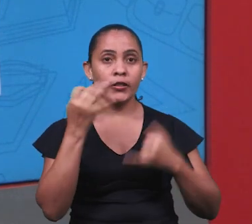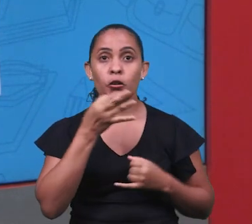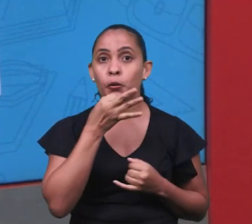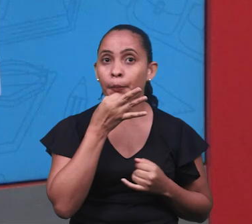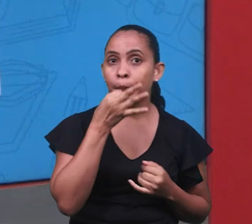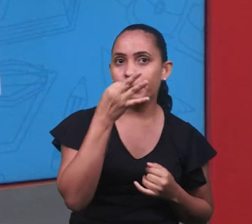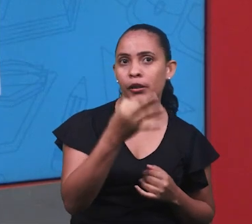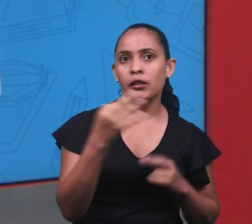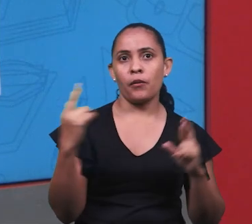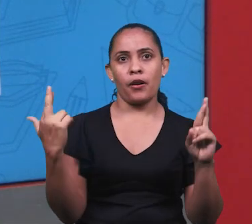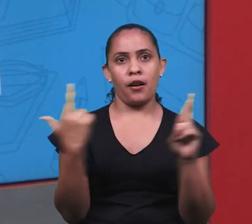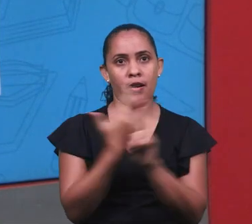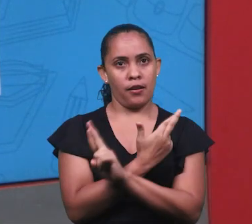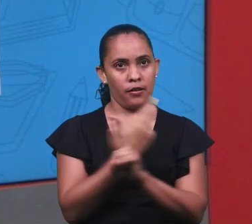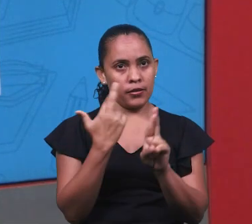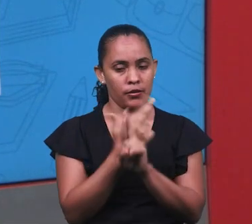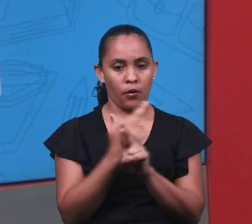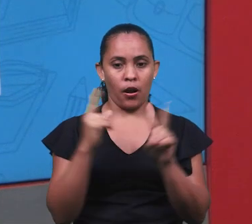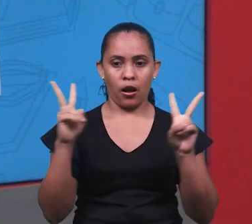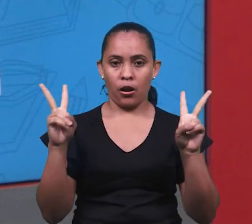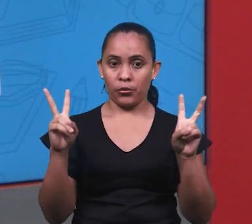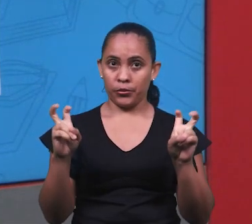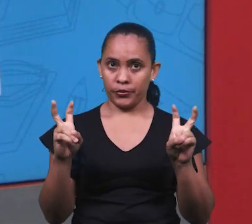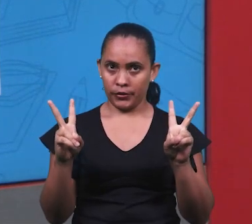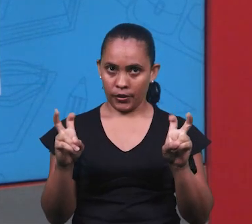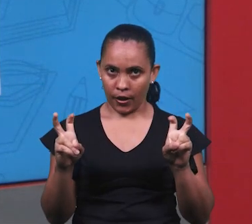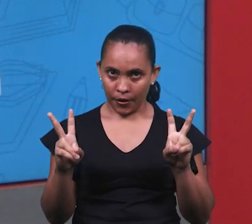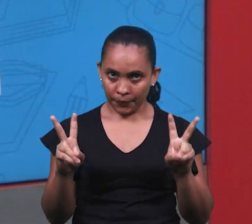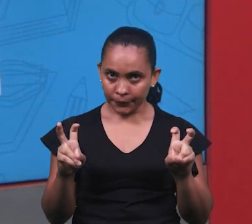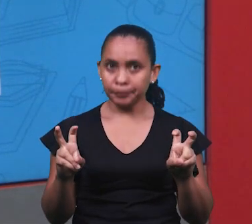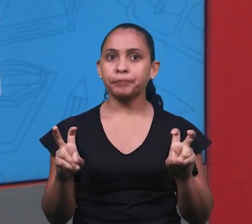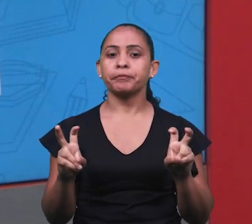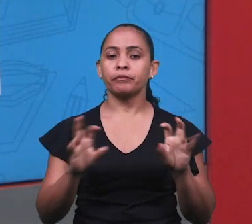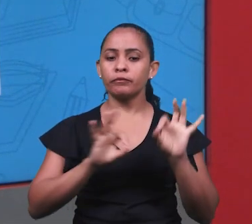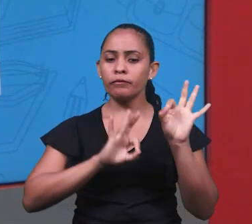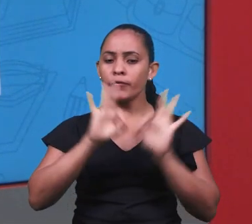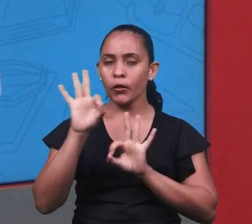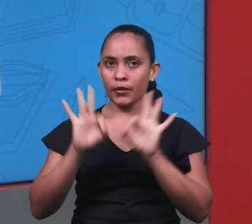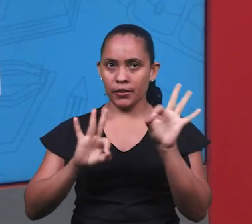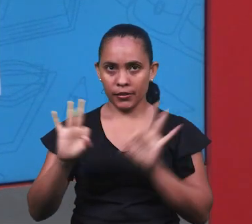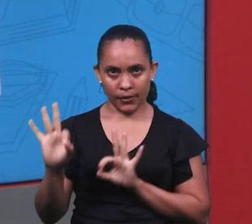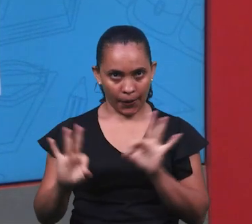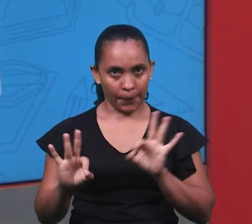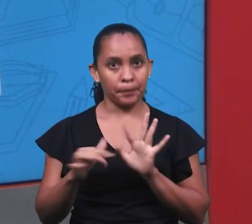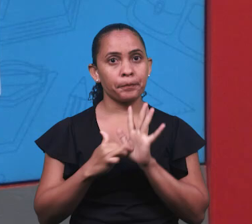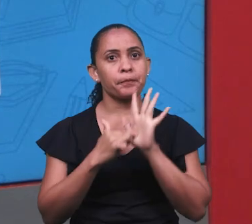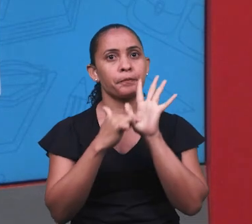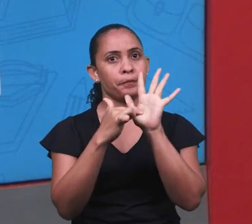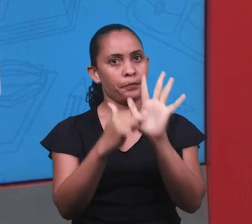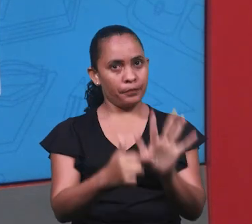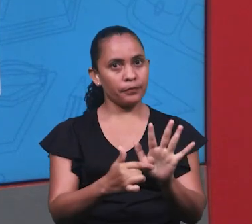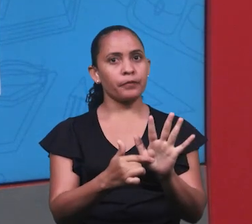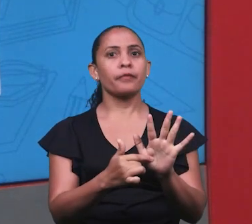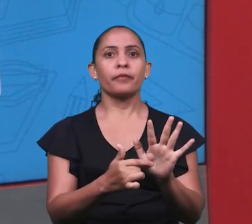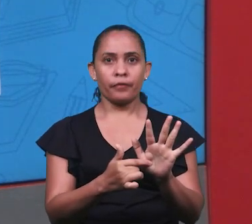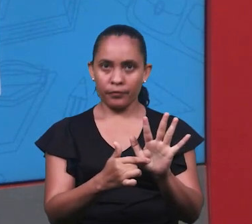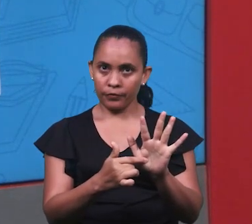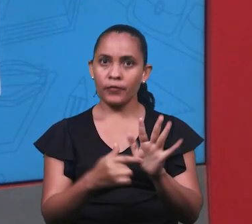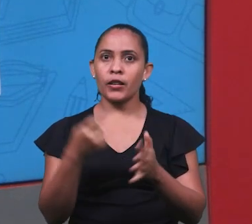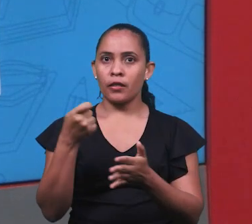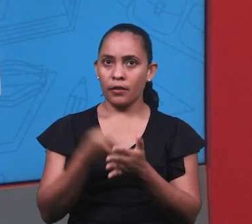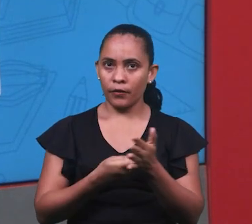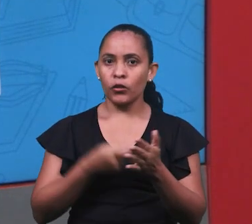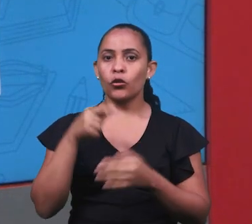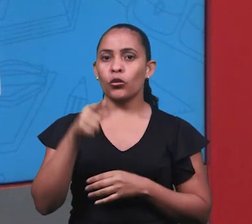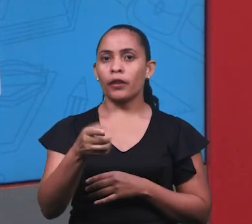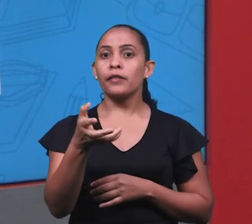opiniões relacionados ao tema proposto de forma consistente e organizada, configurando a autoria em defesa de um ponto